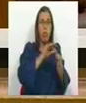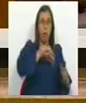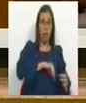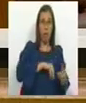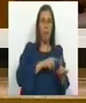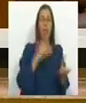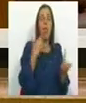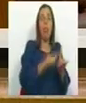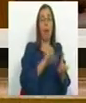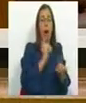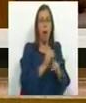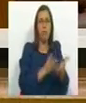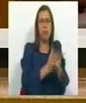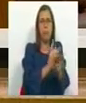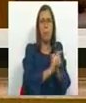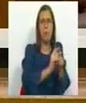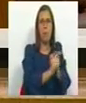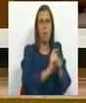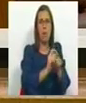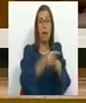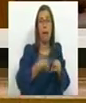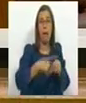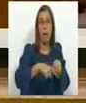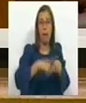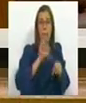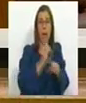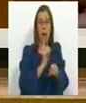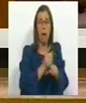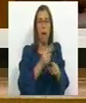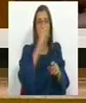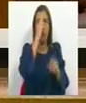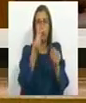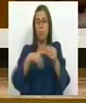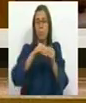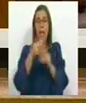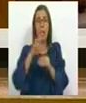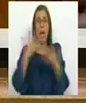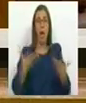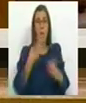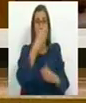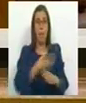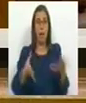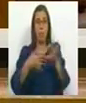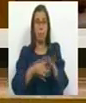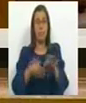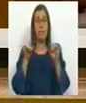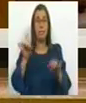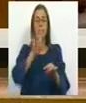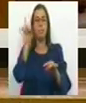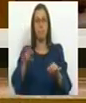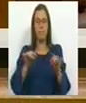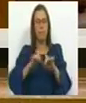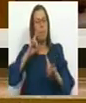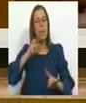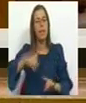quais continuarão a pagar a renda que resulta da taxa de esforço atualmente aplicável. E esta questão